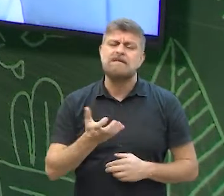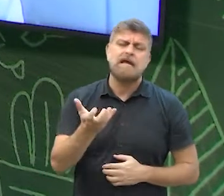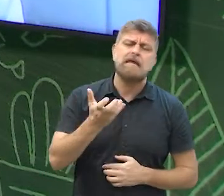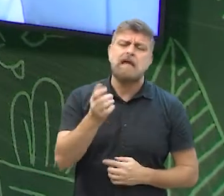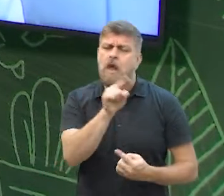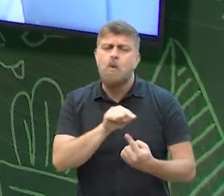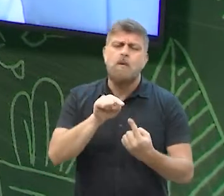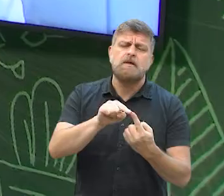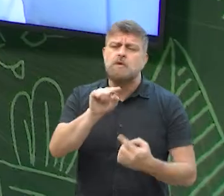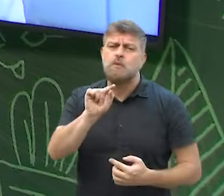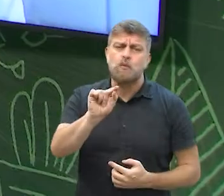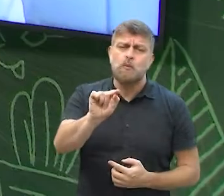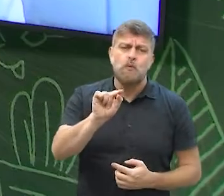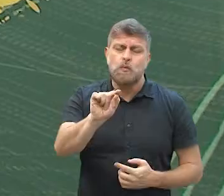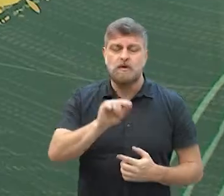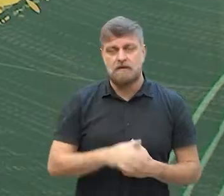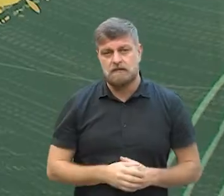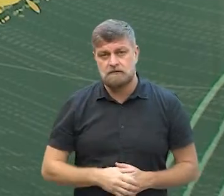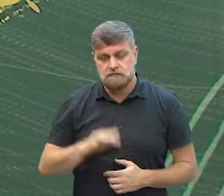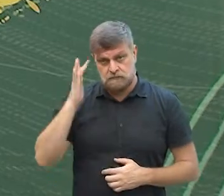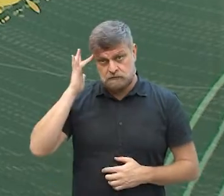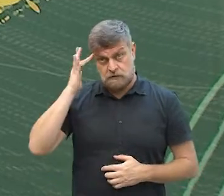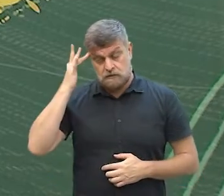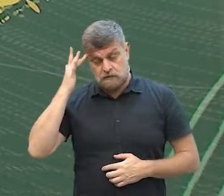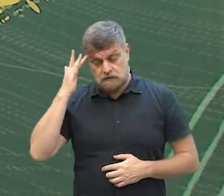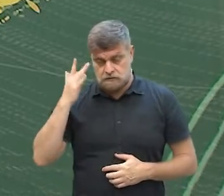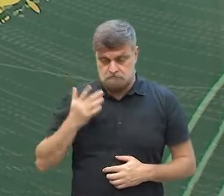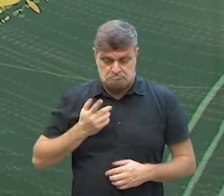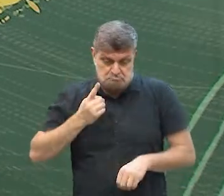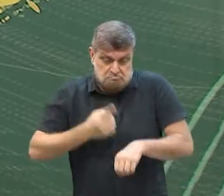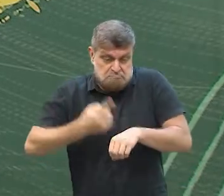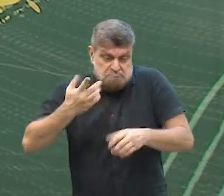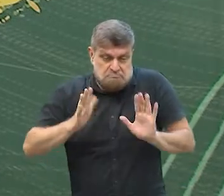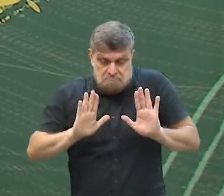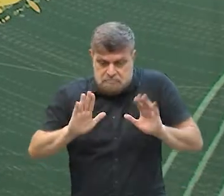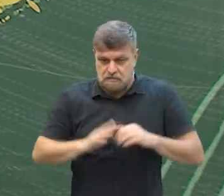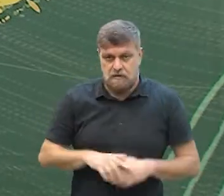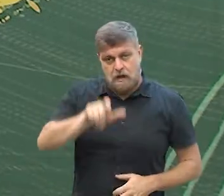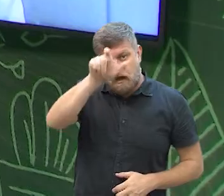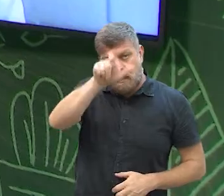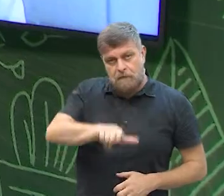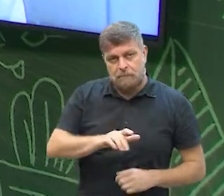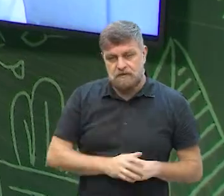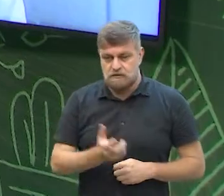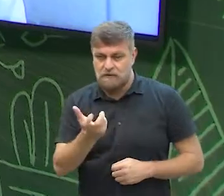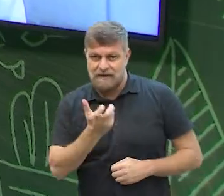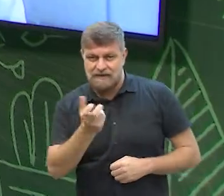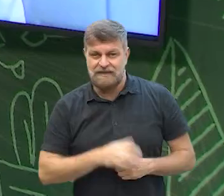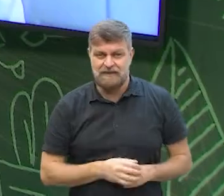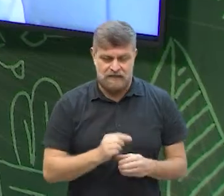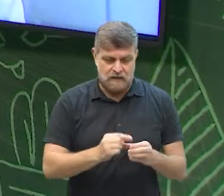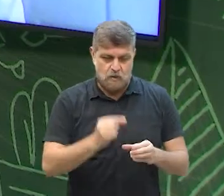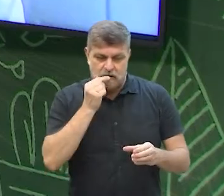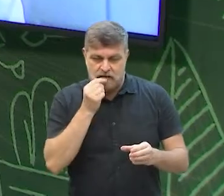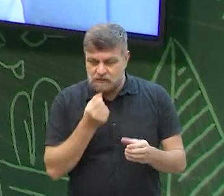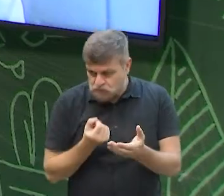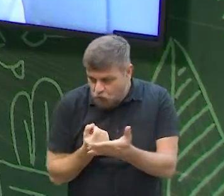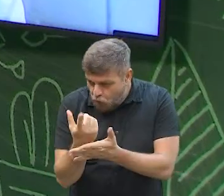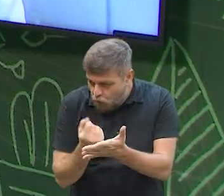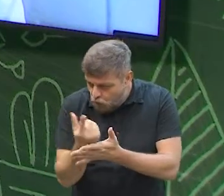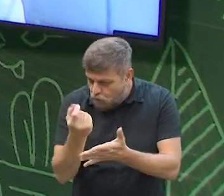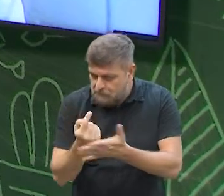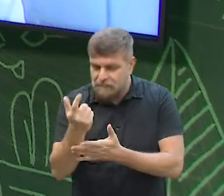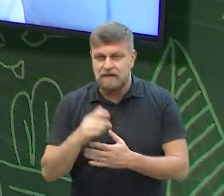isso, Juliana? Vocês acham que, de repente, alguém pode comprar essa ideia no mercado e fazer com que,